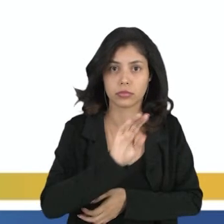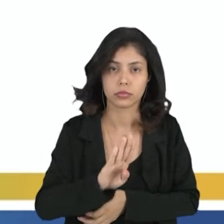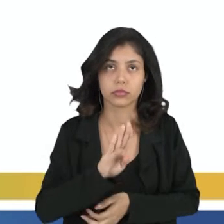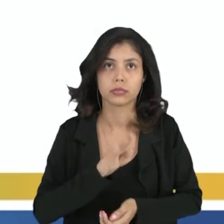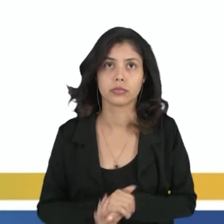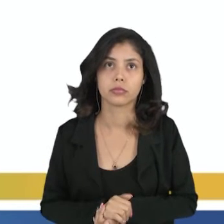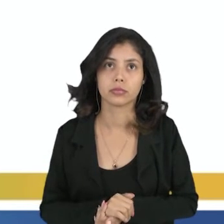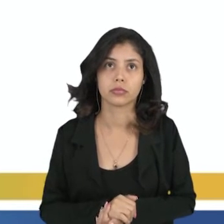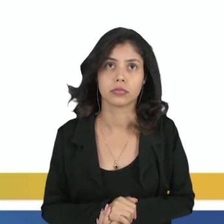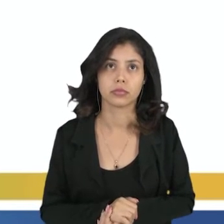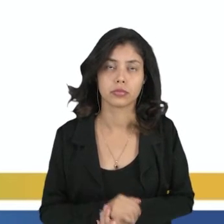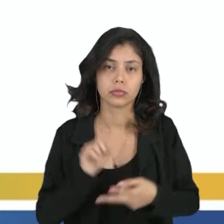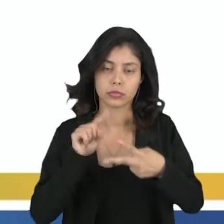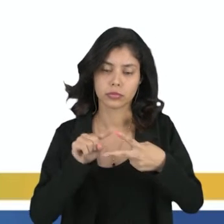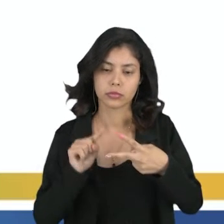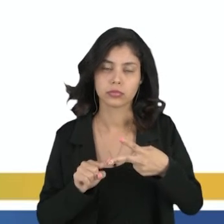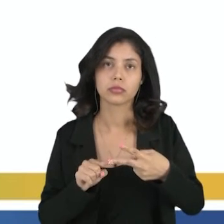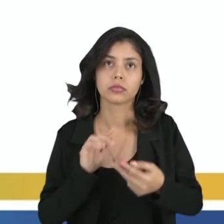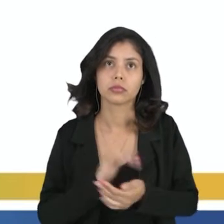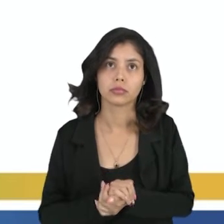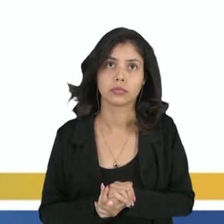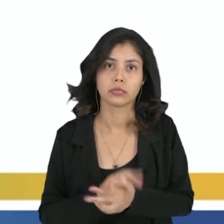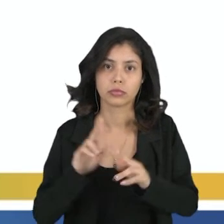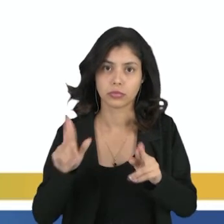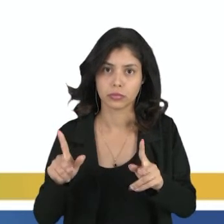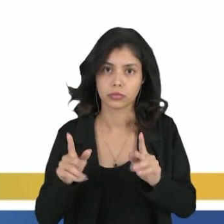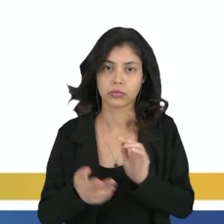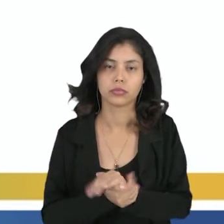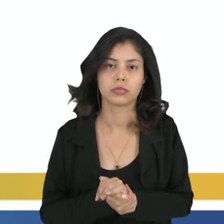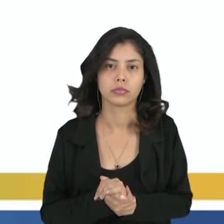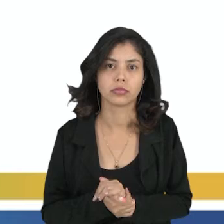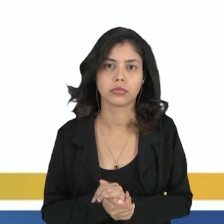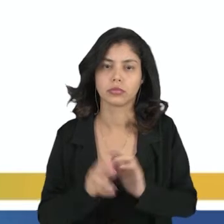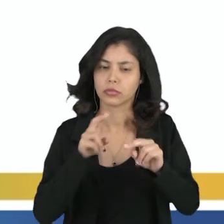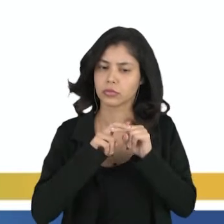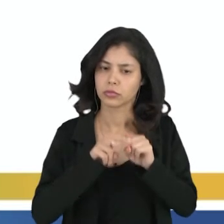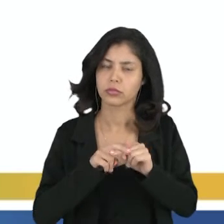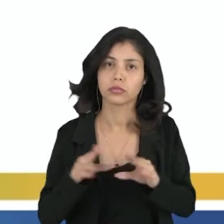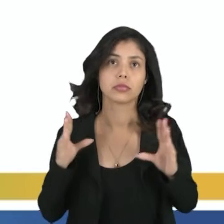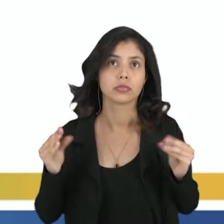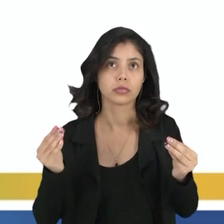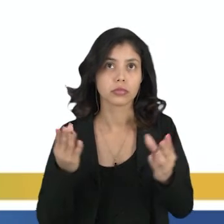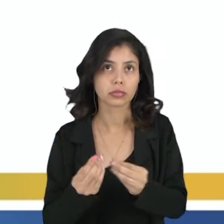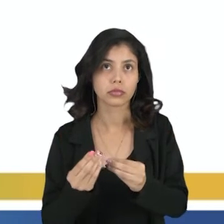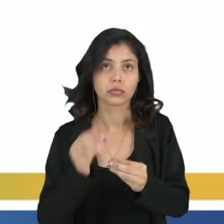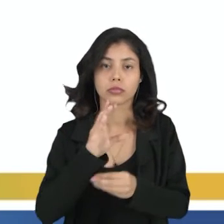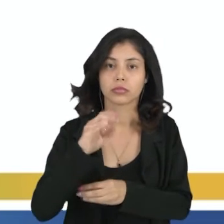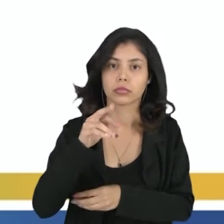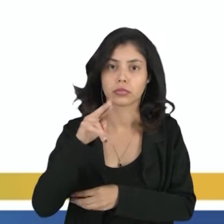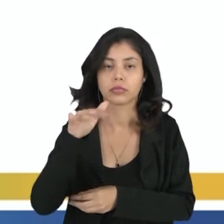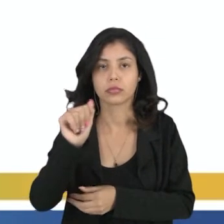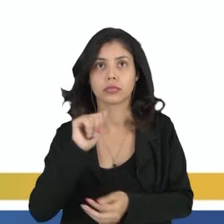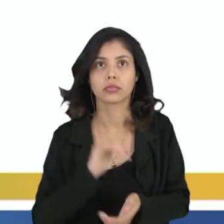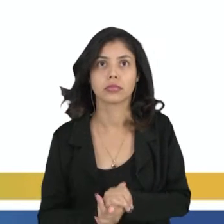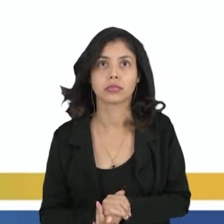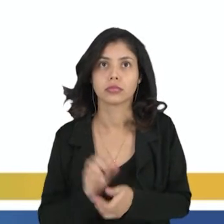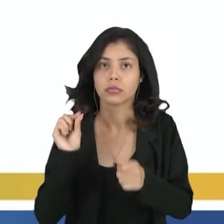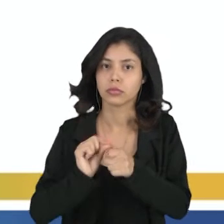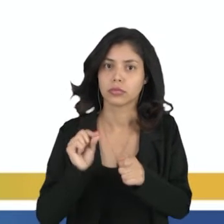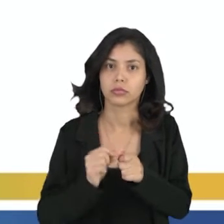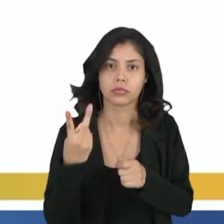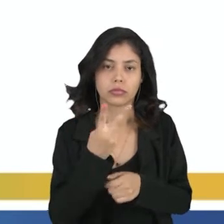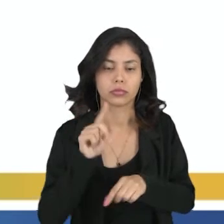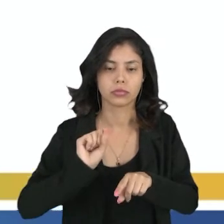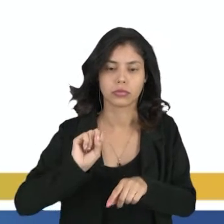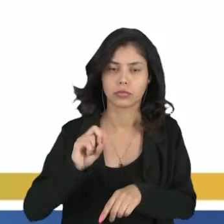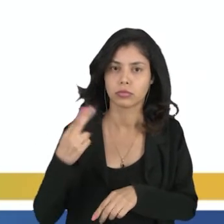B, 2 elementos químicos diferentes. Então, por isso que é uma substância composta. E aí, ela vai formar 2